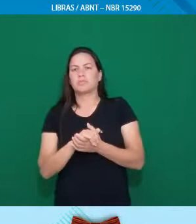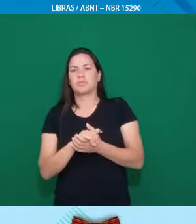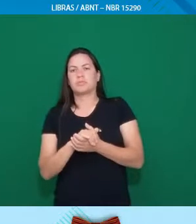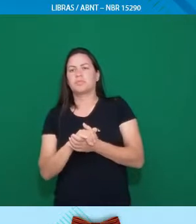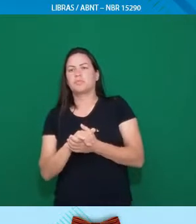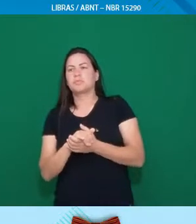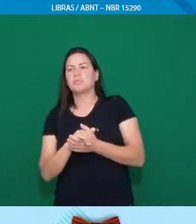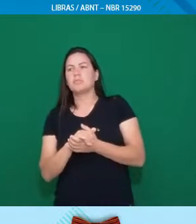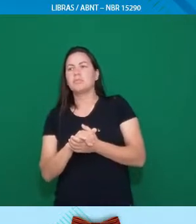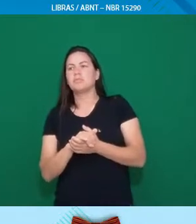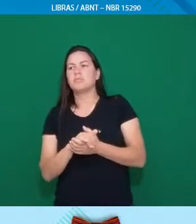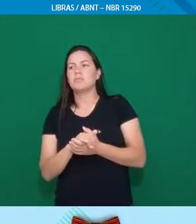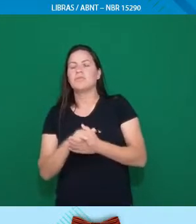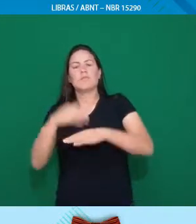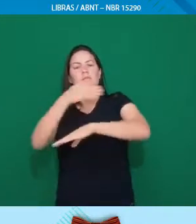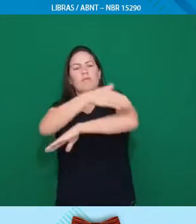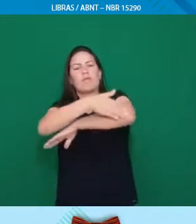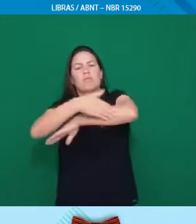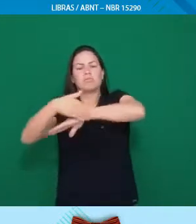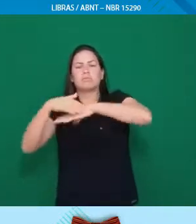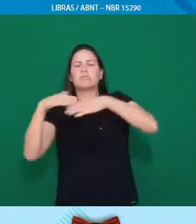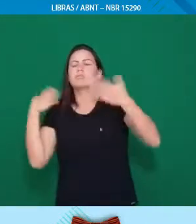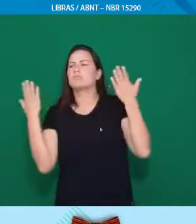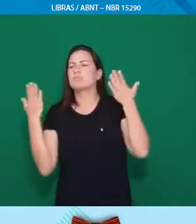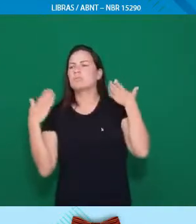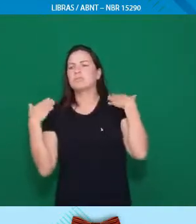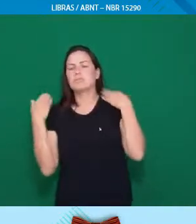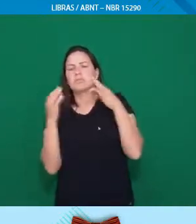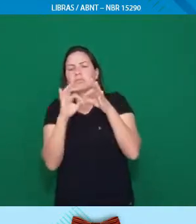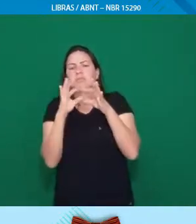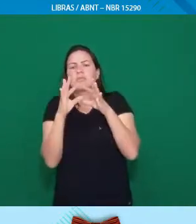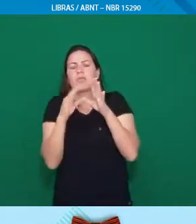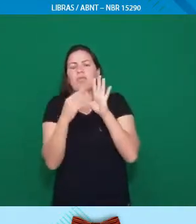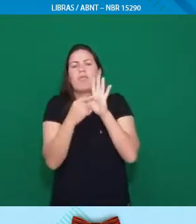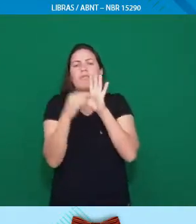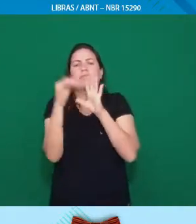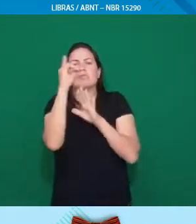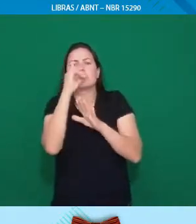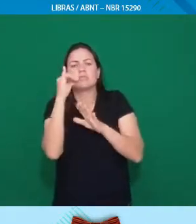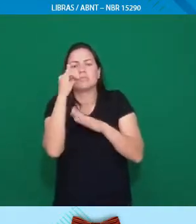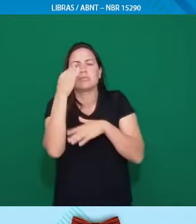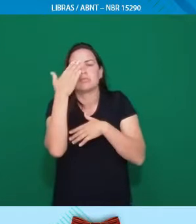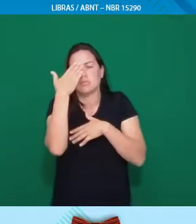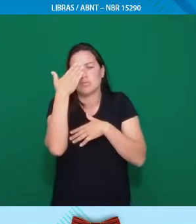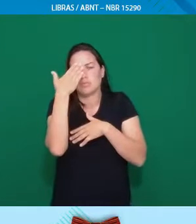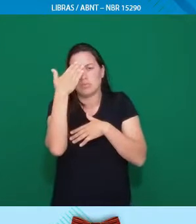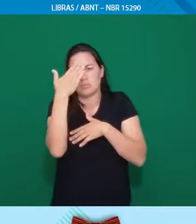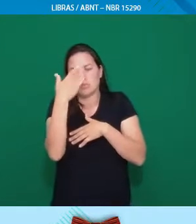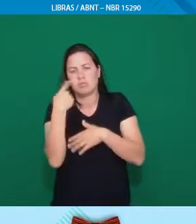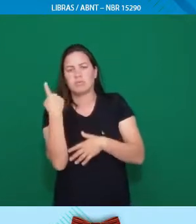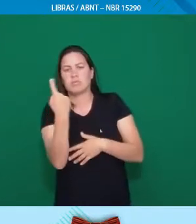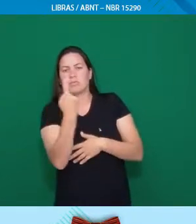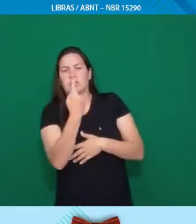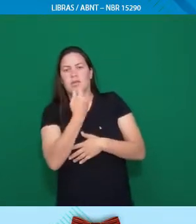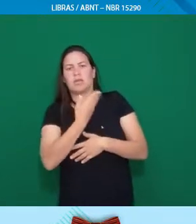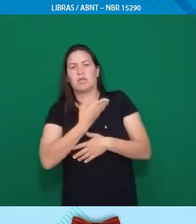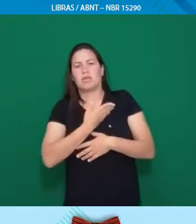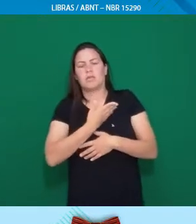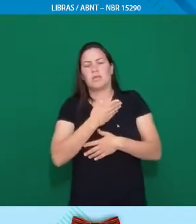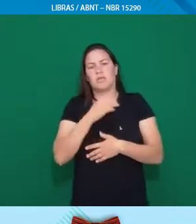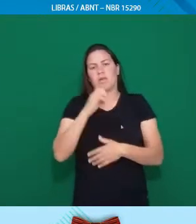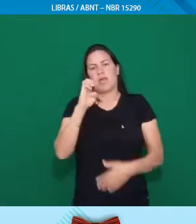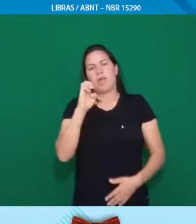aí na uma volta na cidade ia deixar aqui registrado o elogio é do nosso